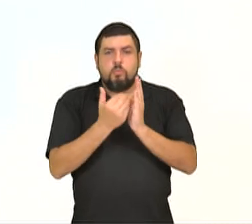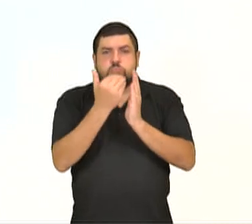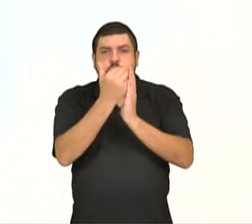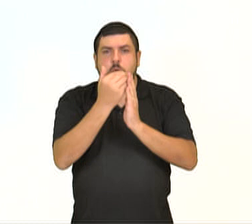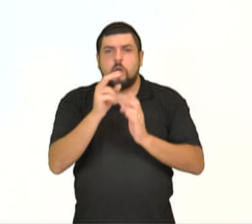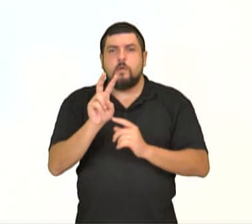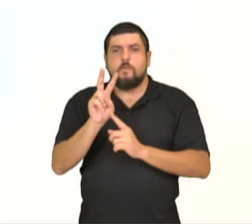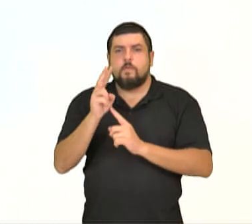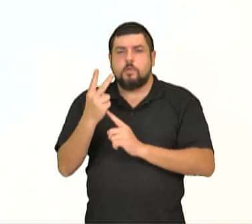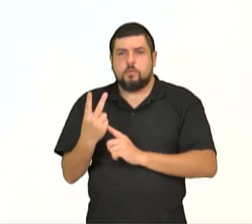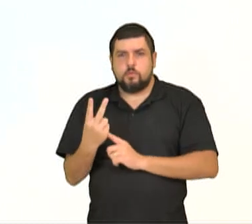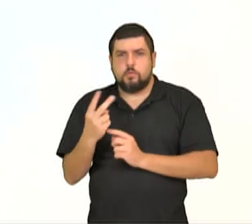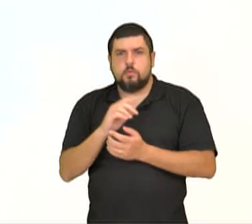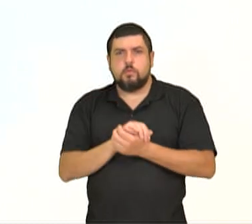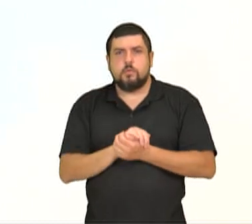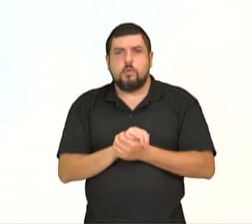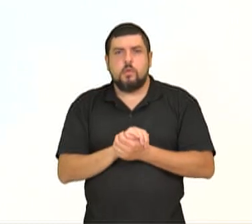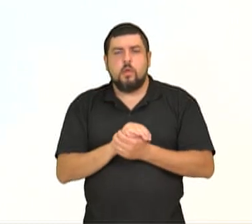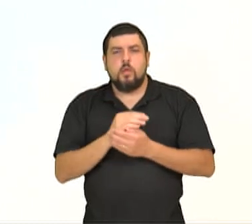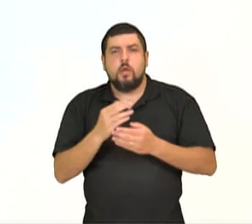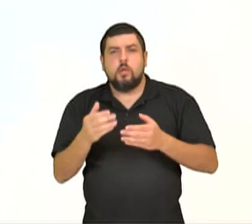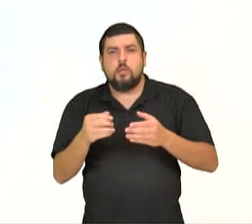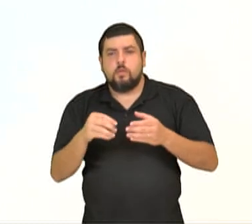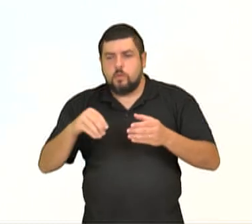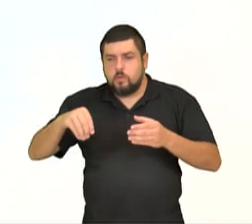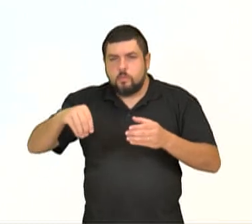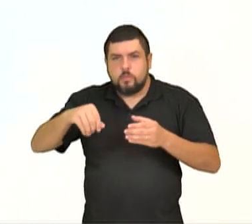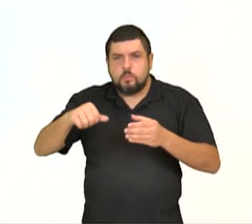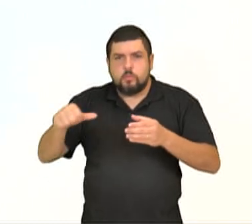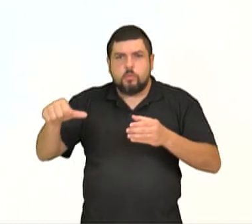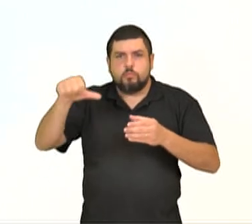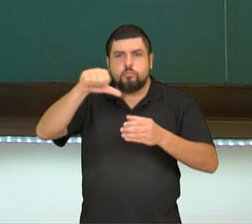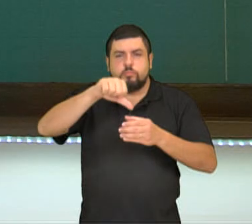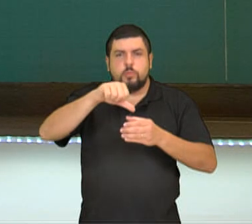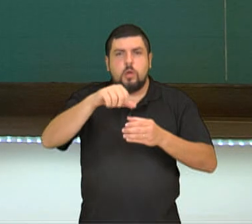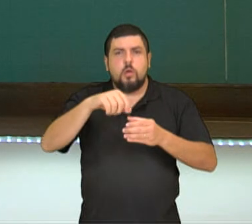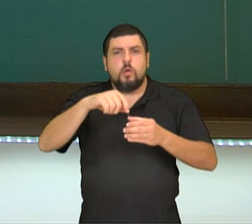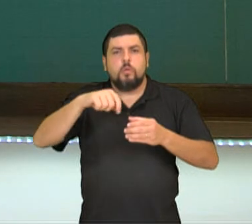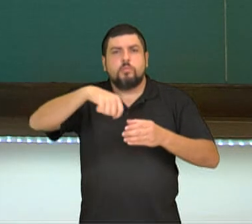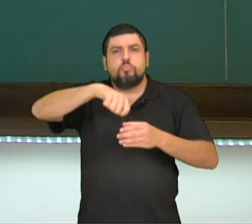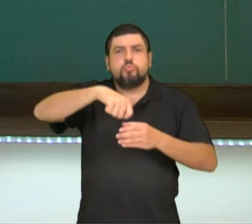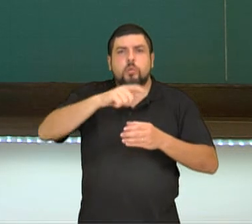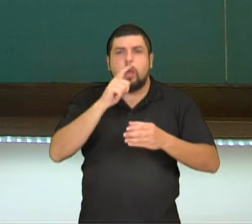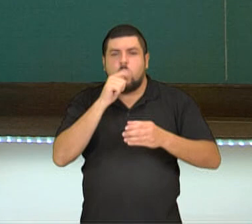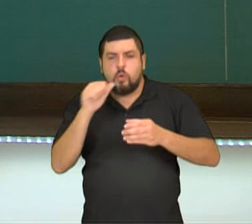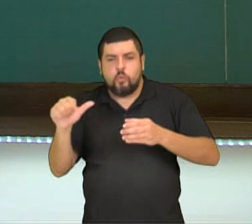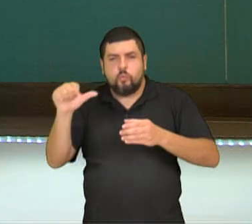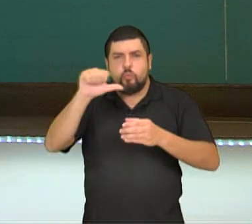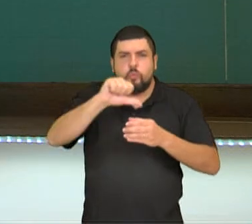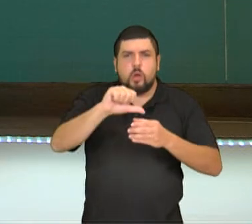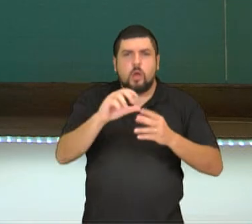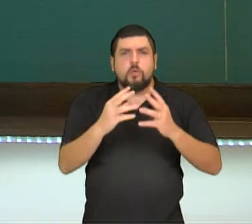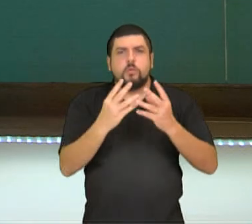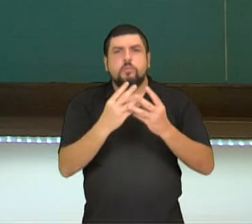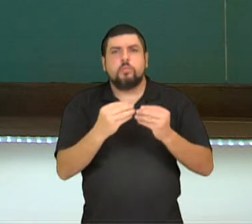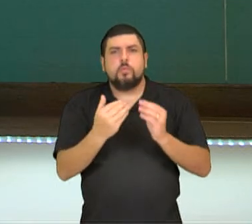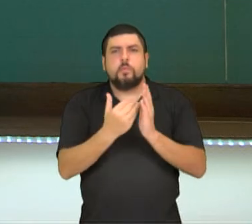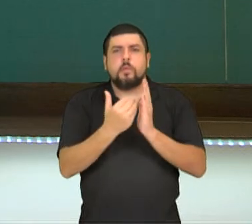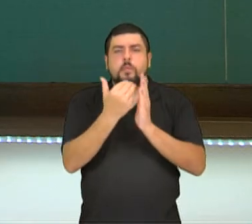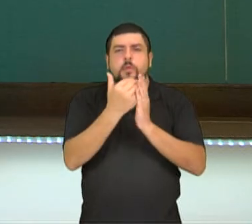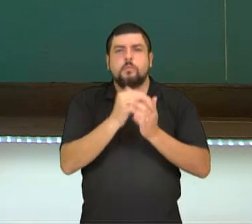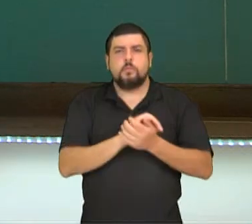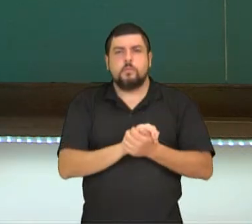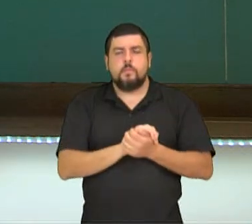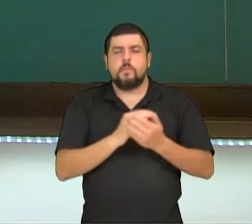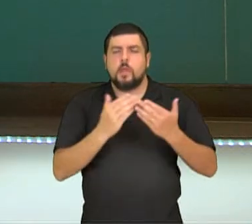porção de solvente, a concentração, por sua vez, vai diminuir. Então, no caso do suco, eu preparei conforme a instrução da